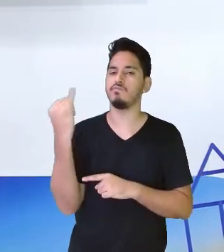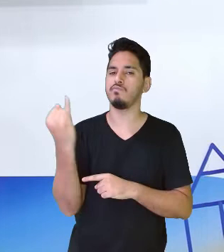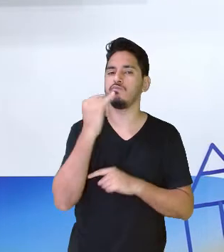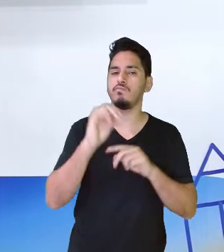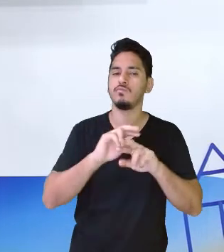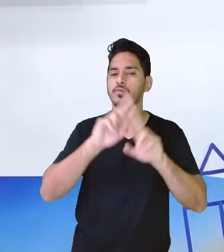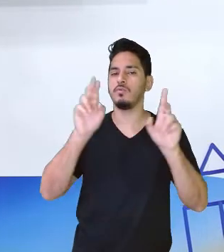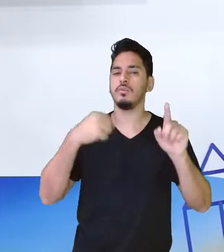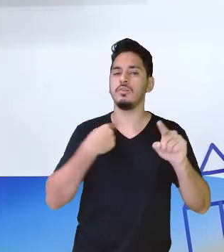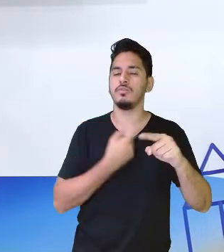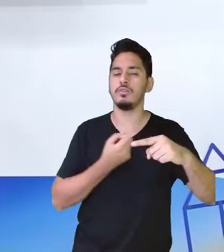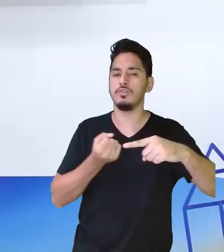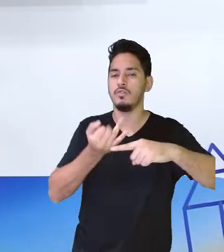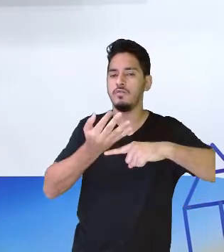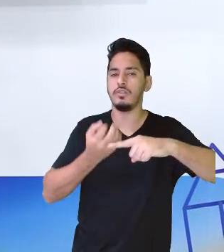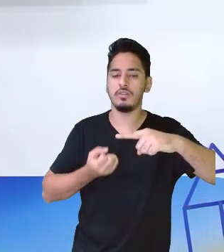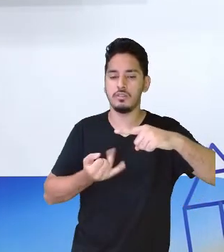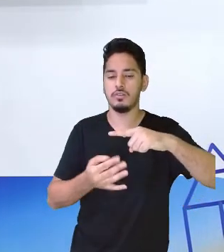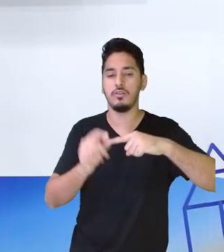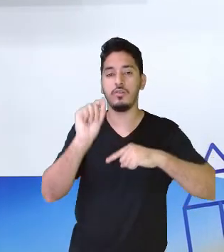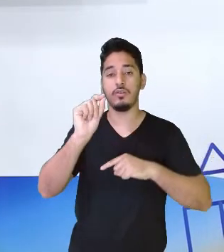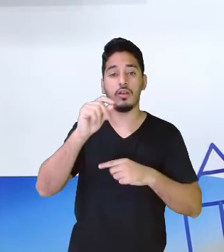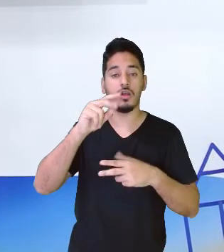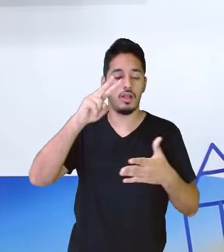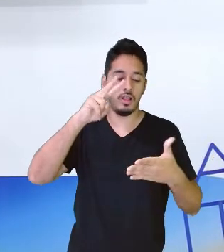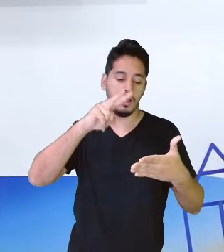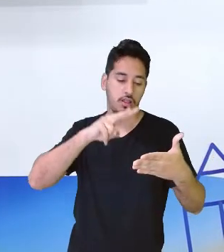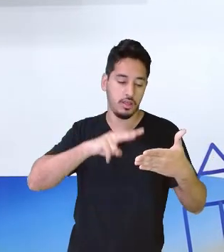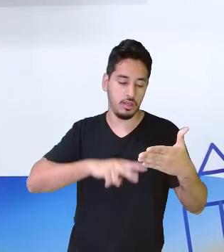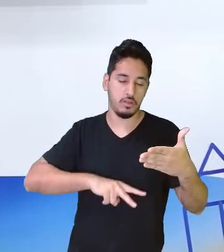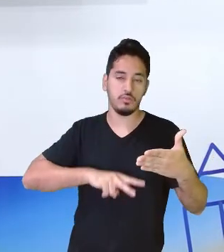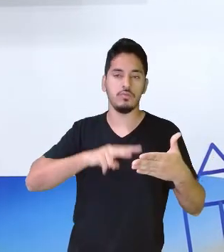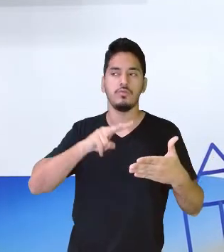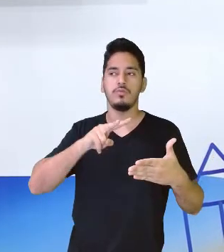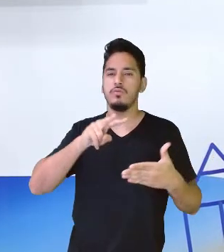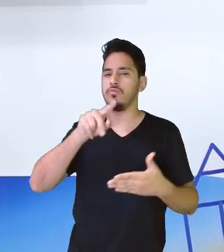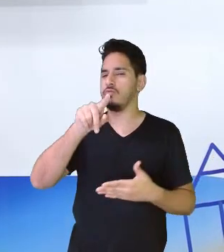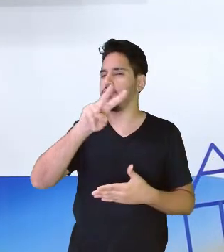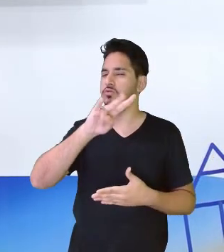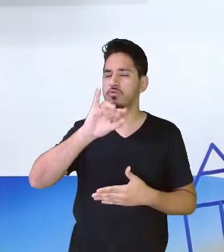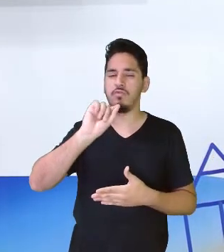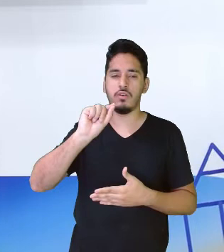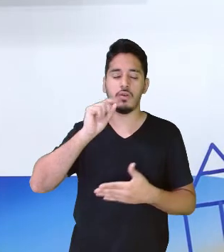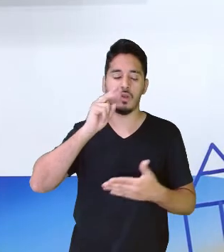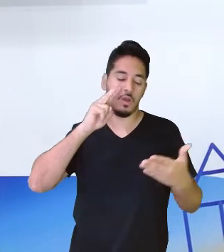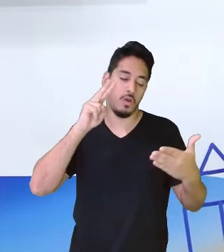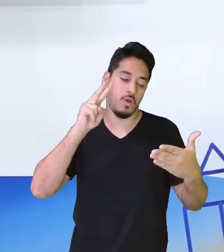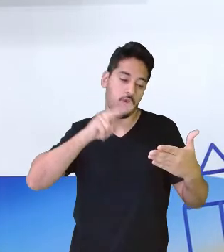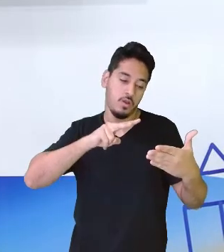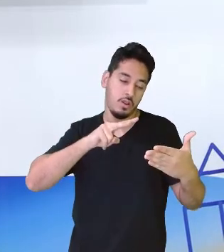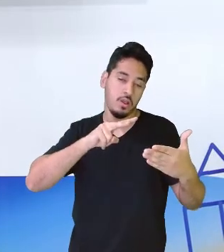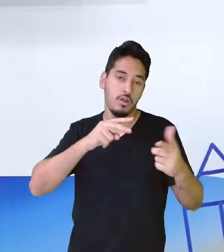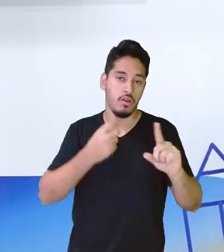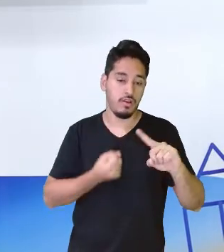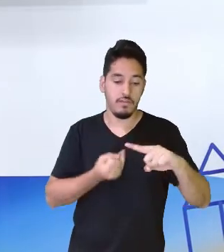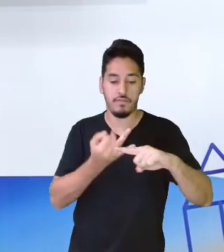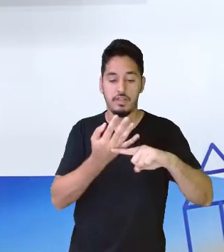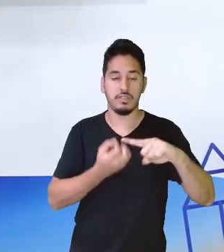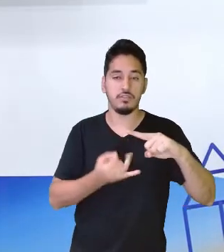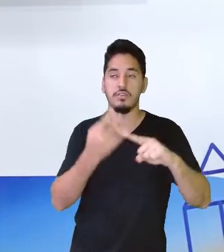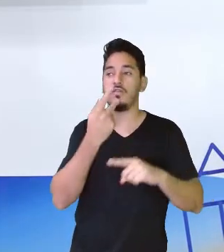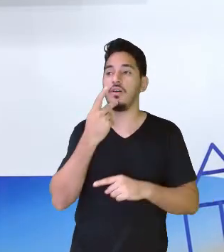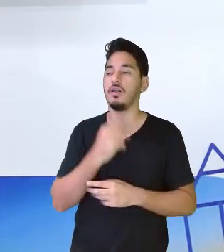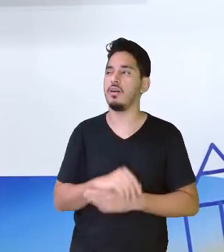das nossas frações é a leitura. Você não vai olhar para uma fração e